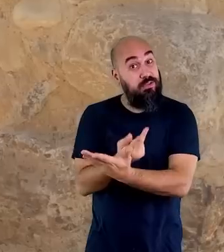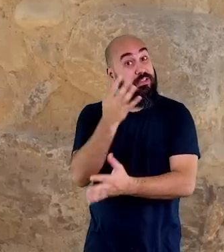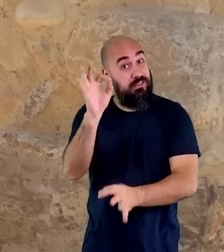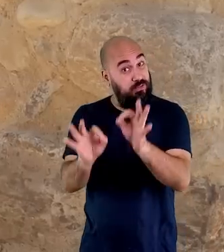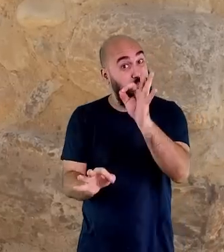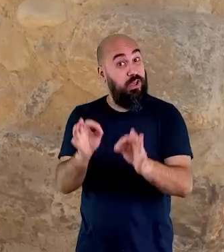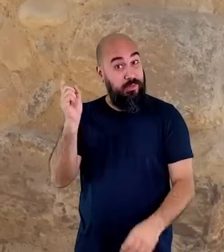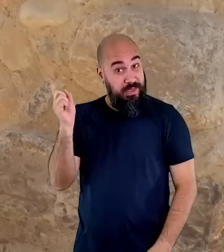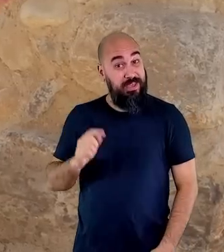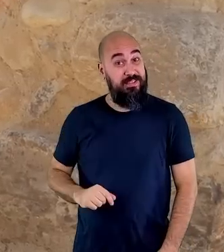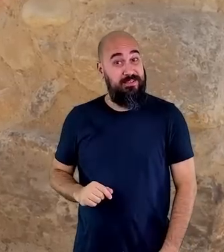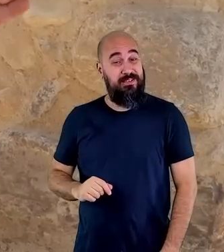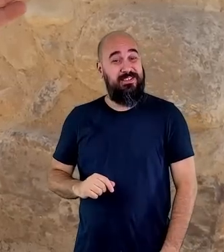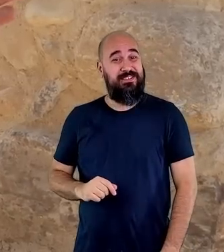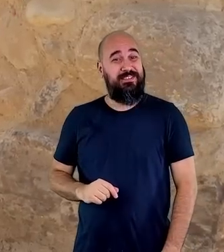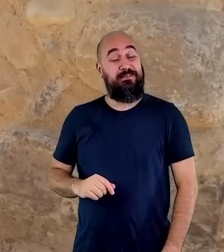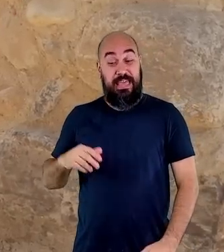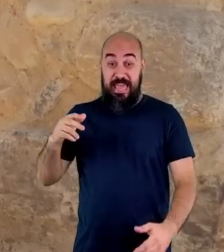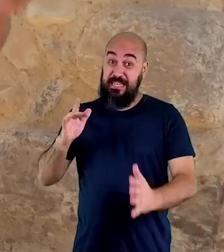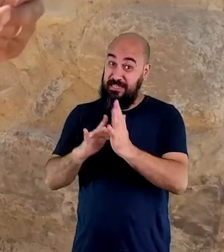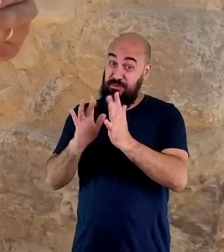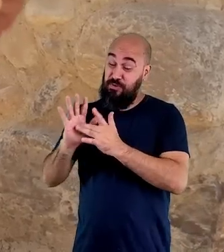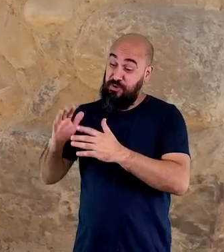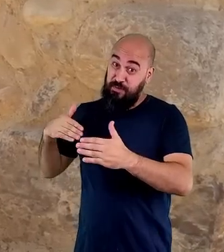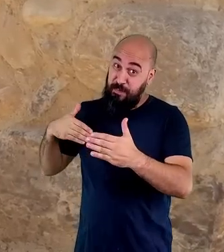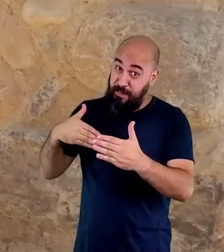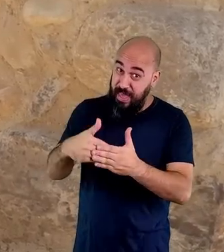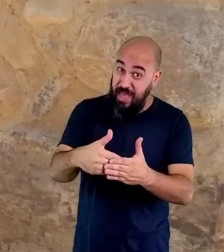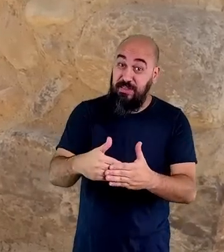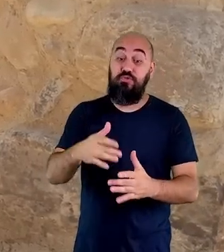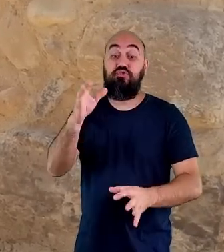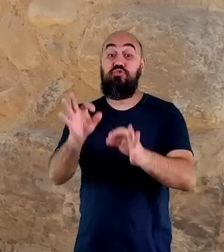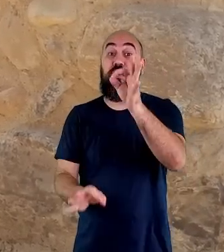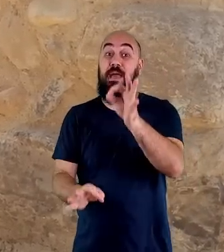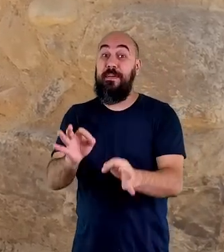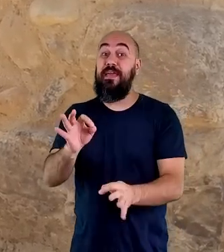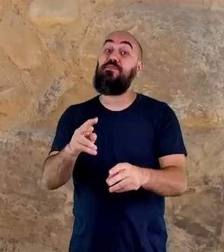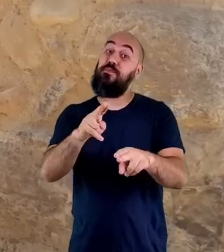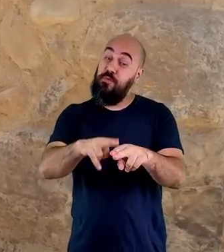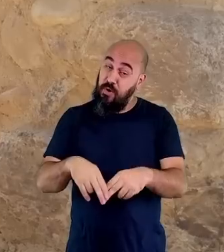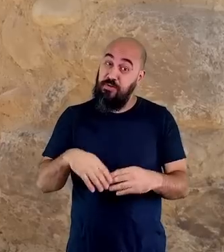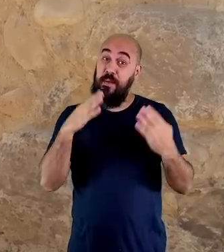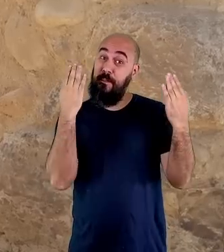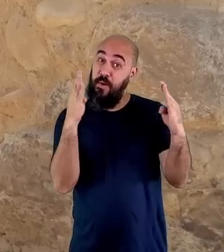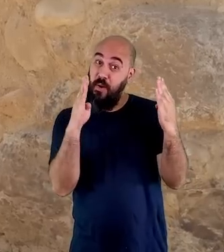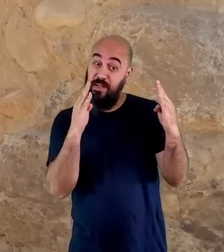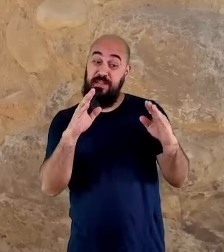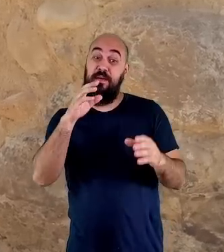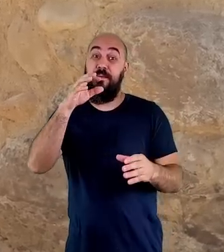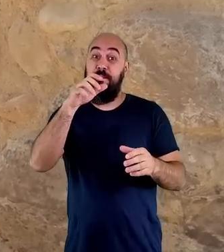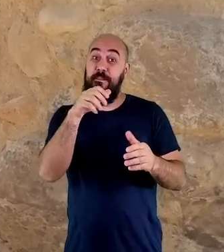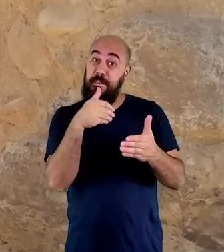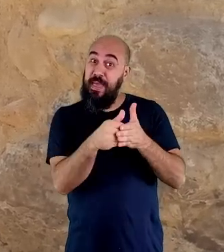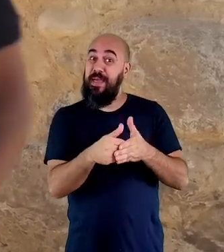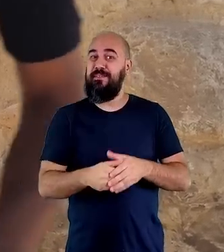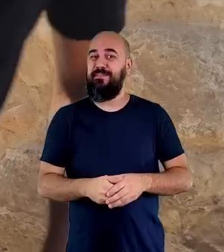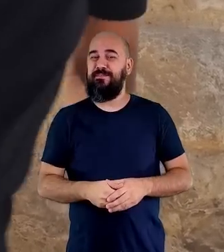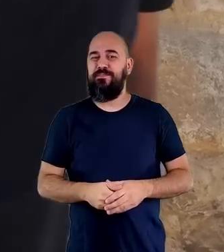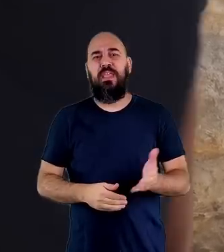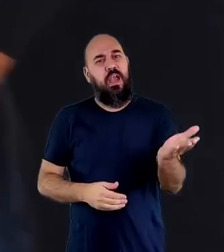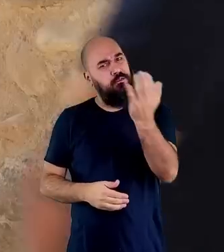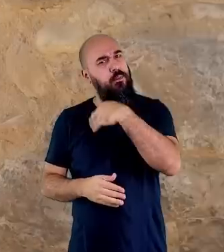julgamento. Agora vamos que eu vou mostrar para você um pouco das ruas, dos armazéns e das casas da antiga cidade de Berseba. Vem